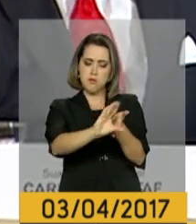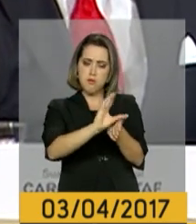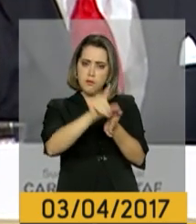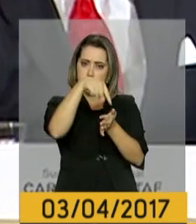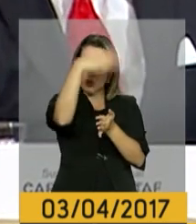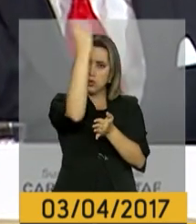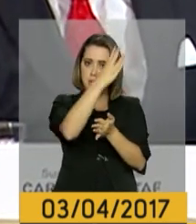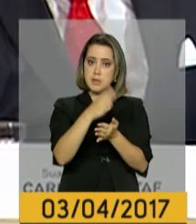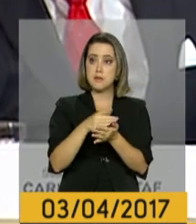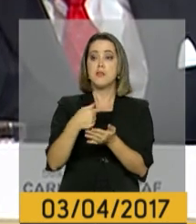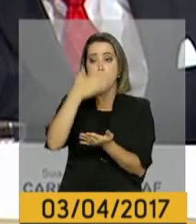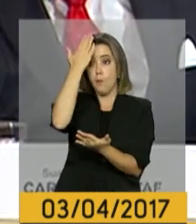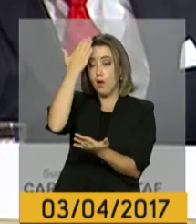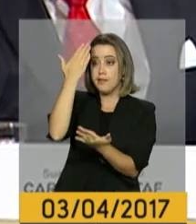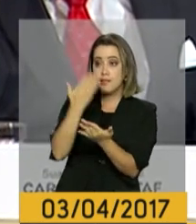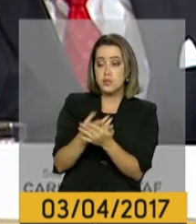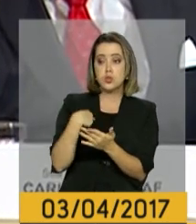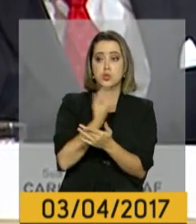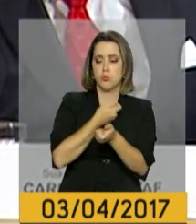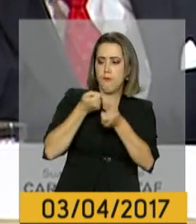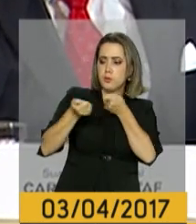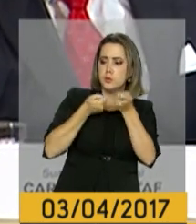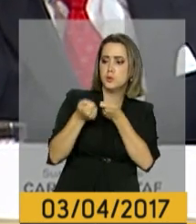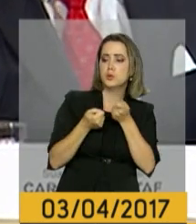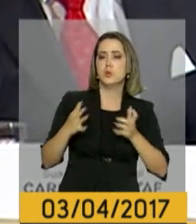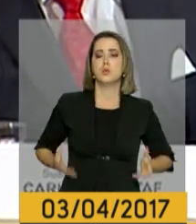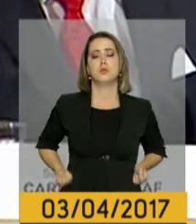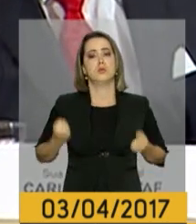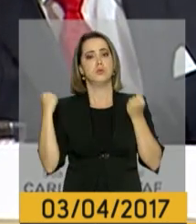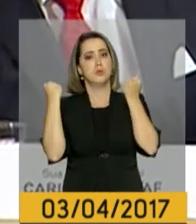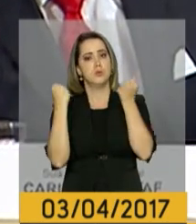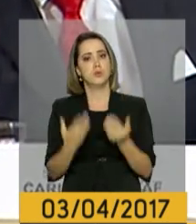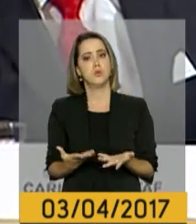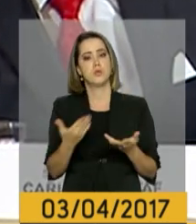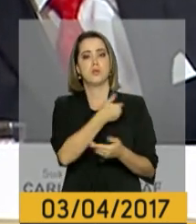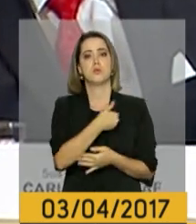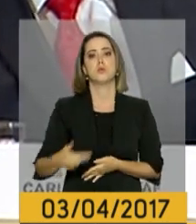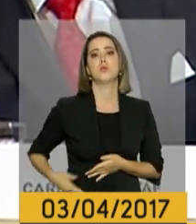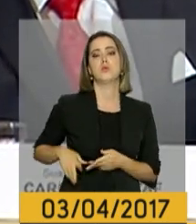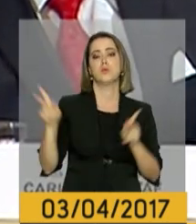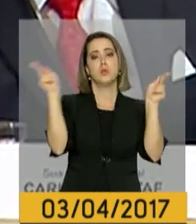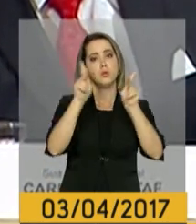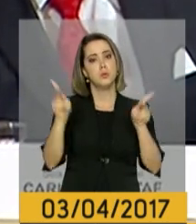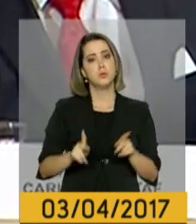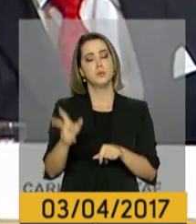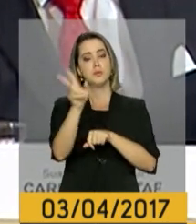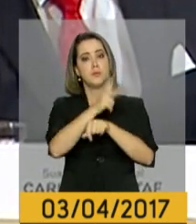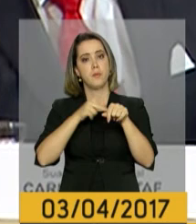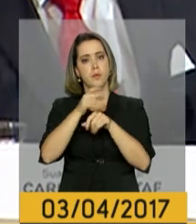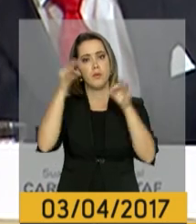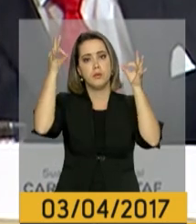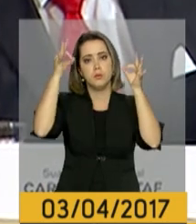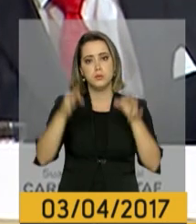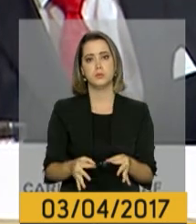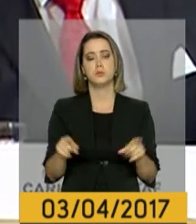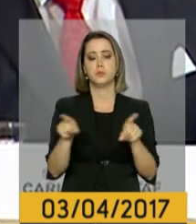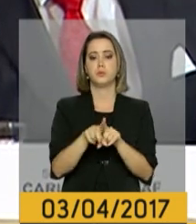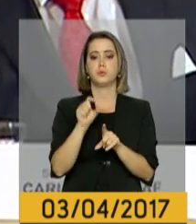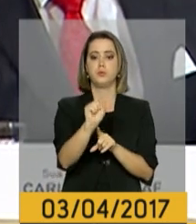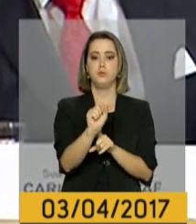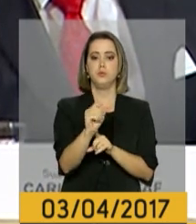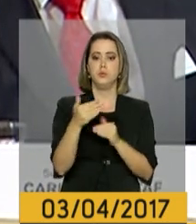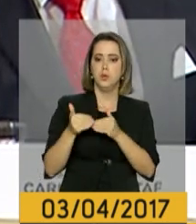convicção de que nós estamos acertando as contas públicas, estamos pacificando o país, exata e precisamente para incentivar